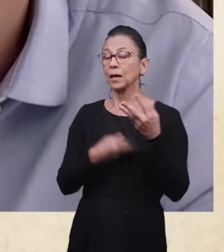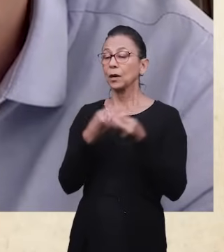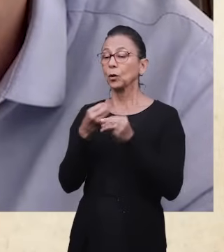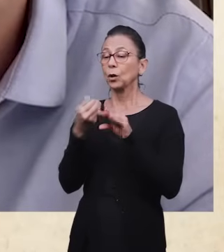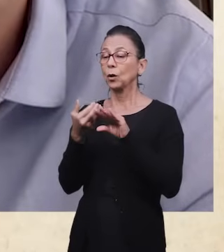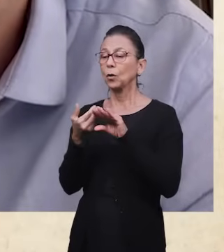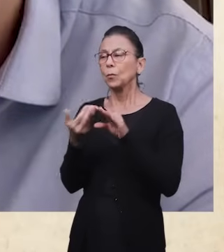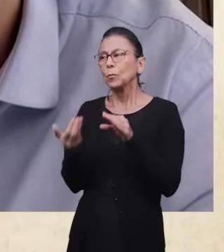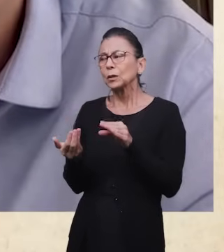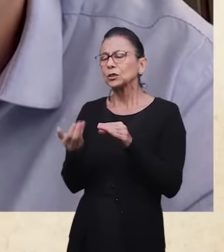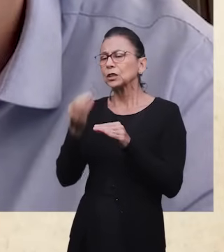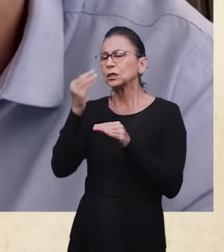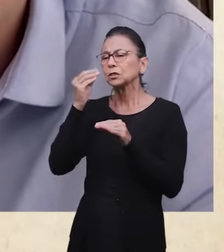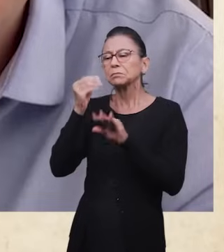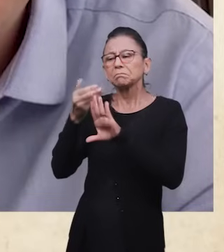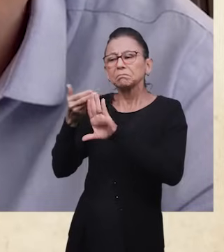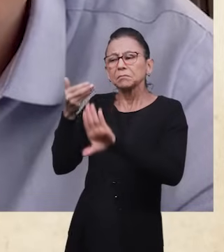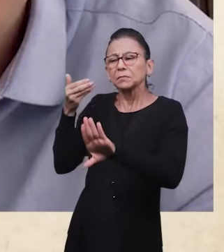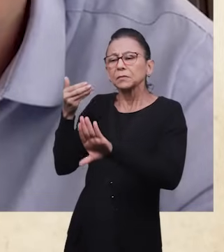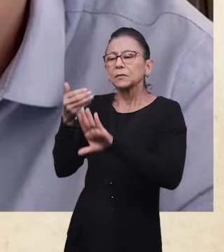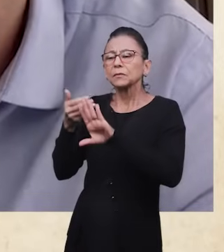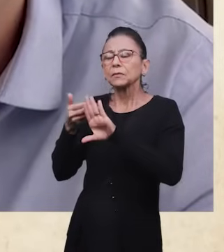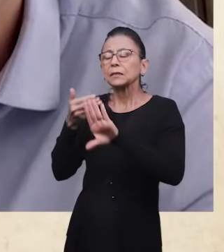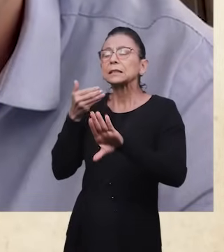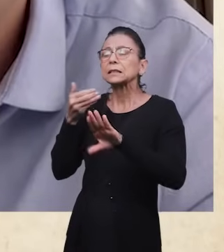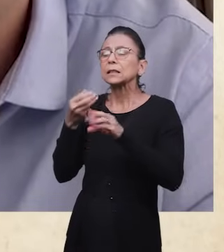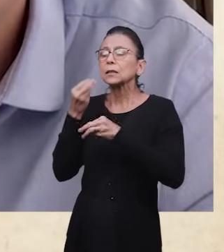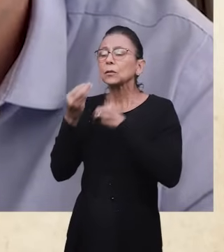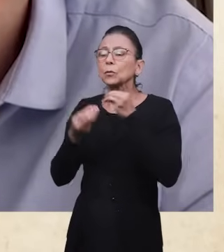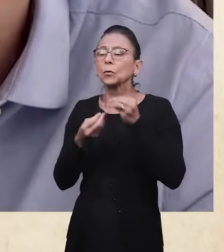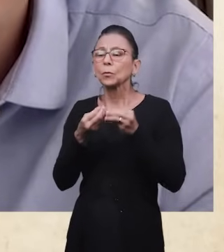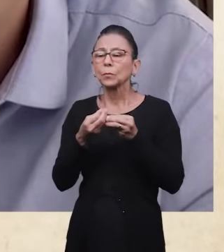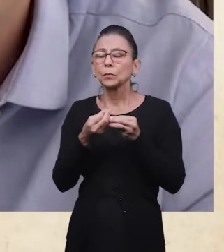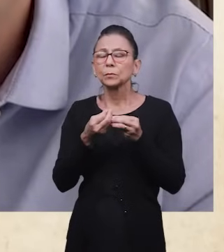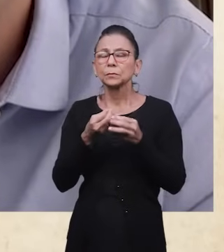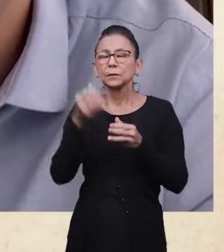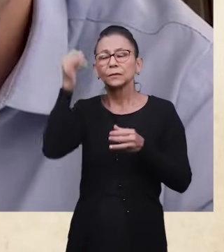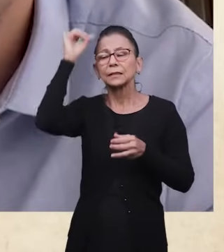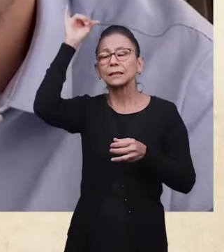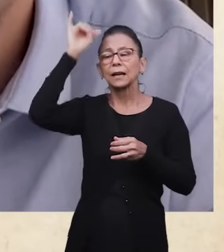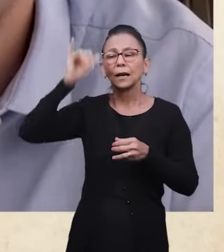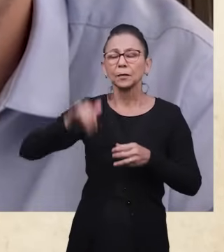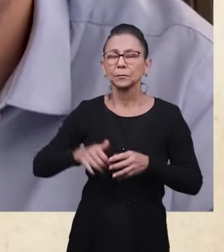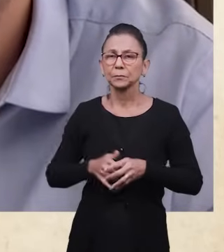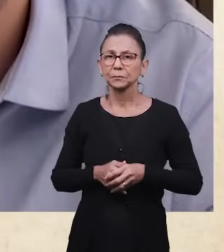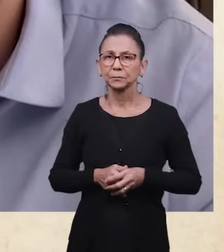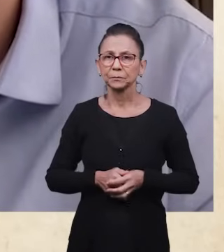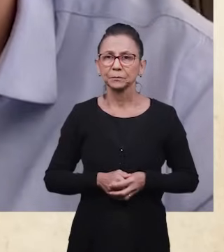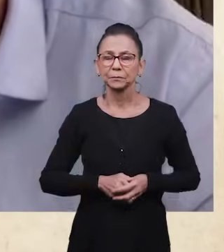mais frias e estão praticando a apostasia. Como afastar isso?